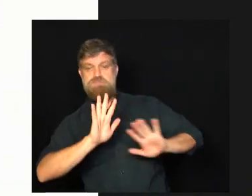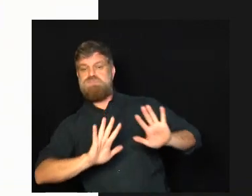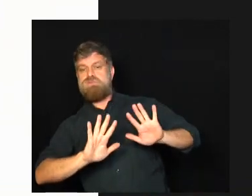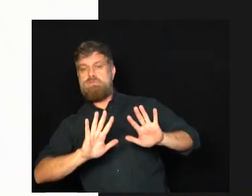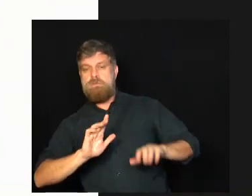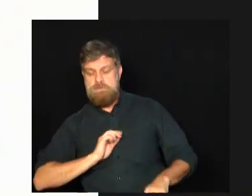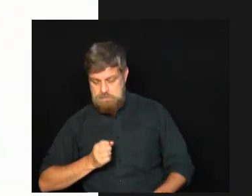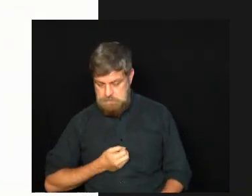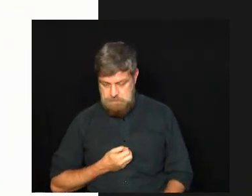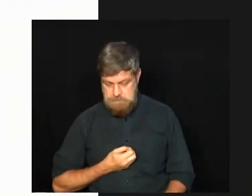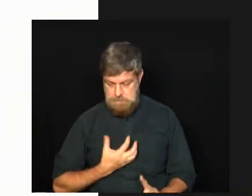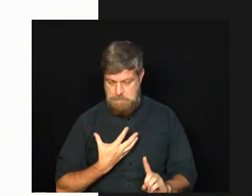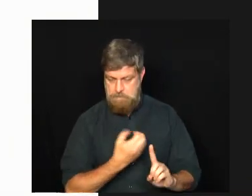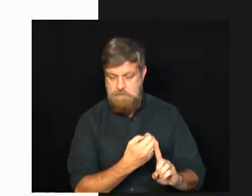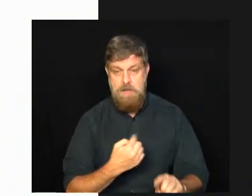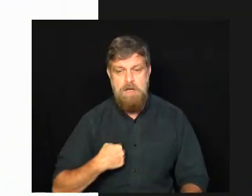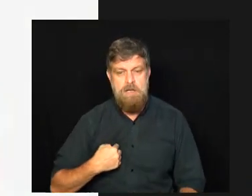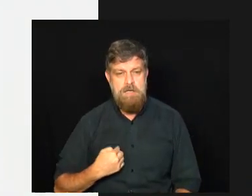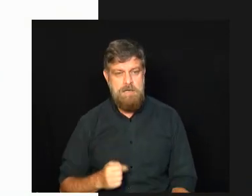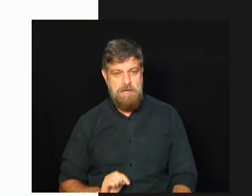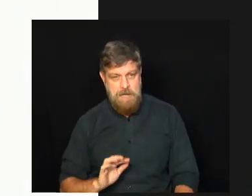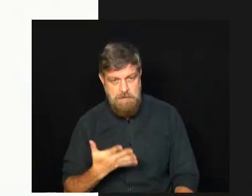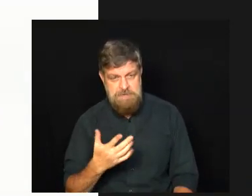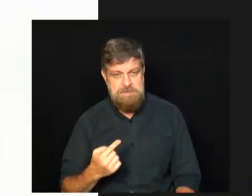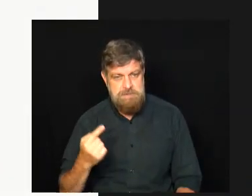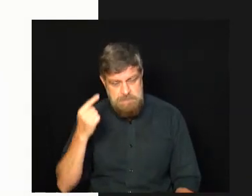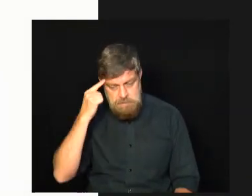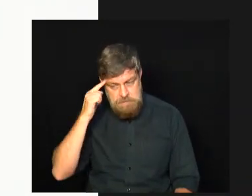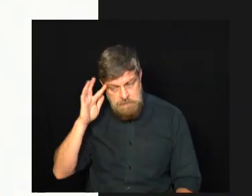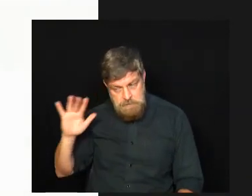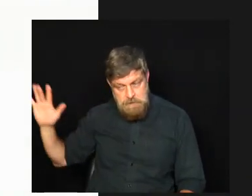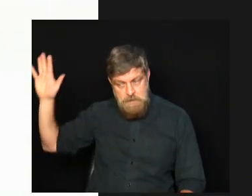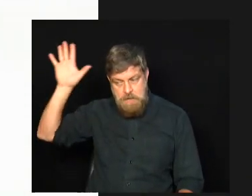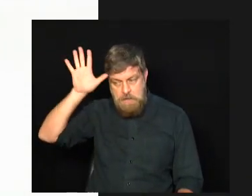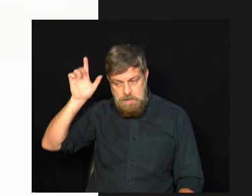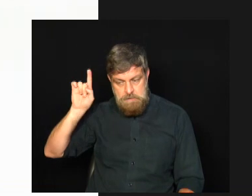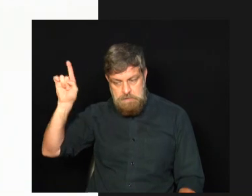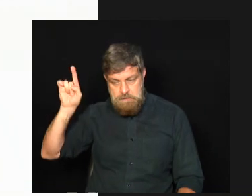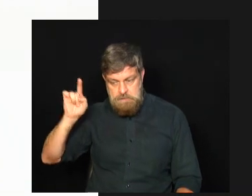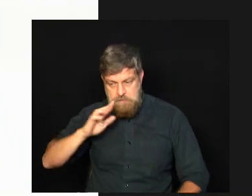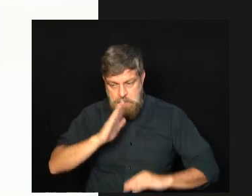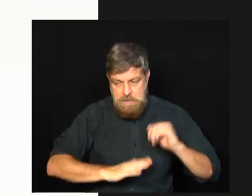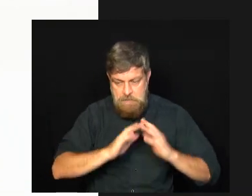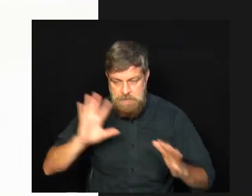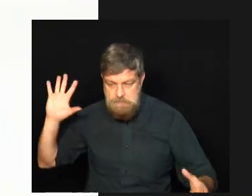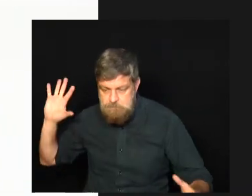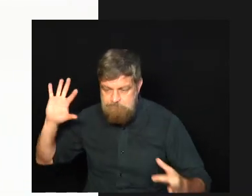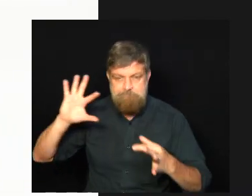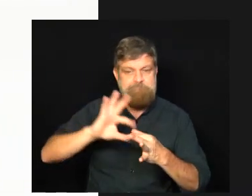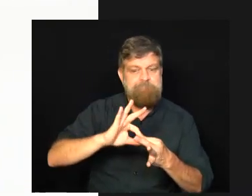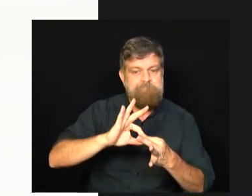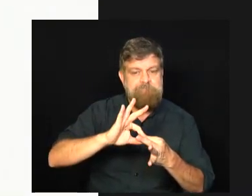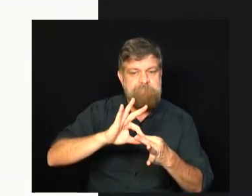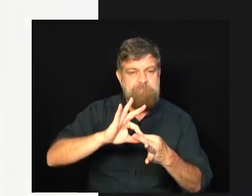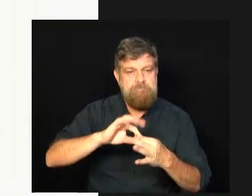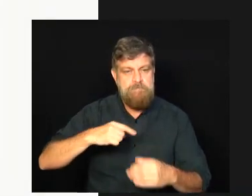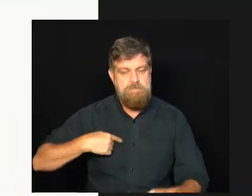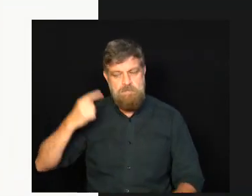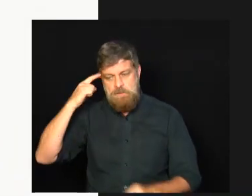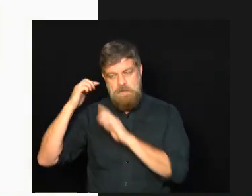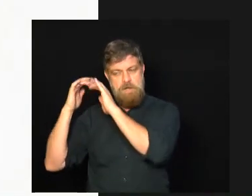do tipo que eu mantive no nível do faz de conta, eu acesso a pasta. O meu